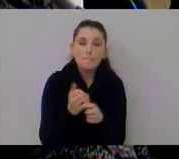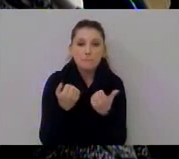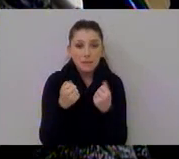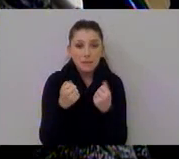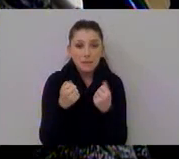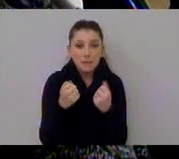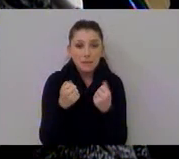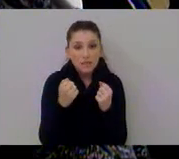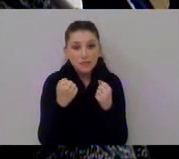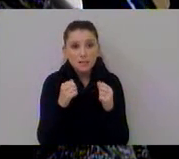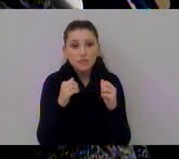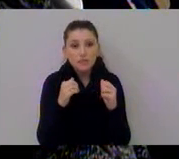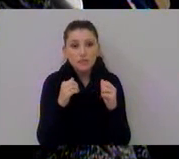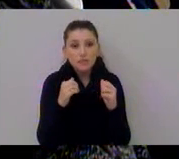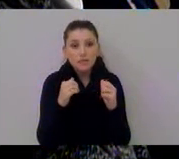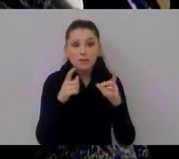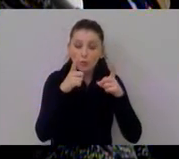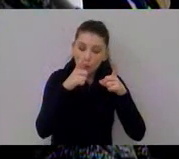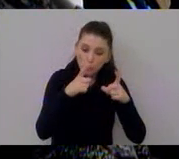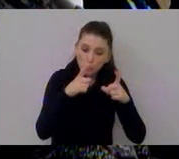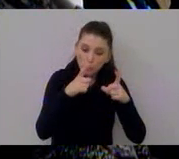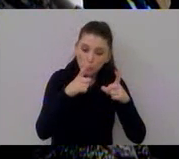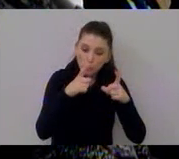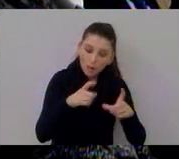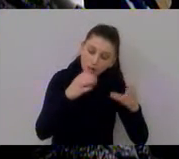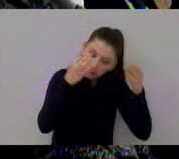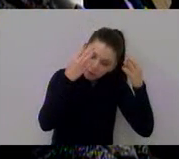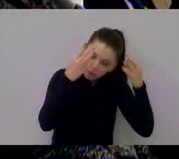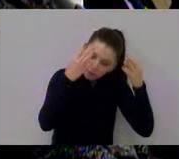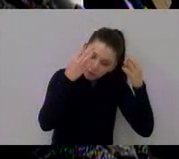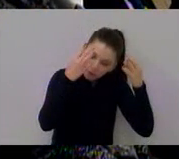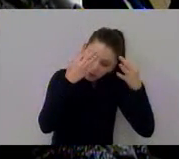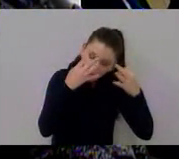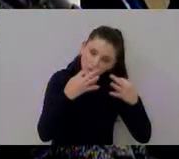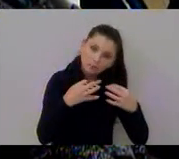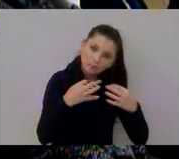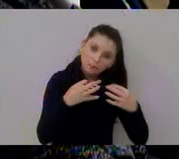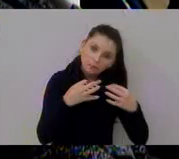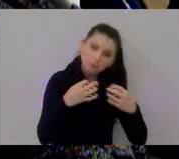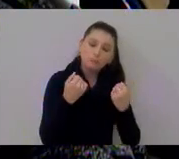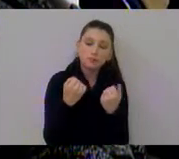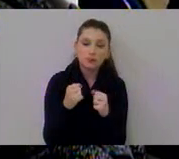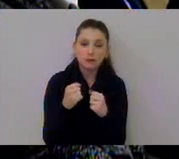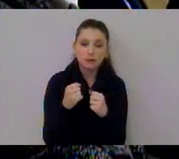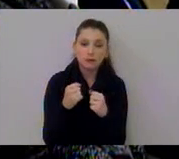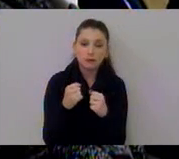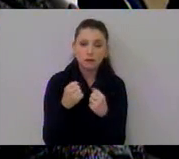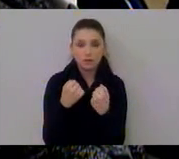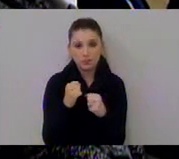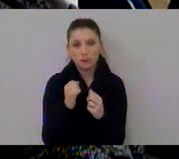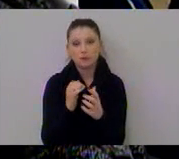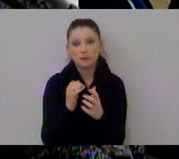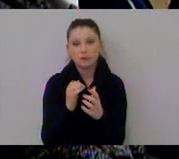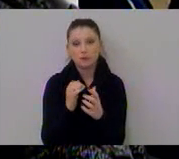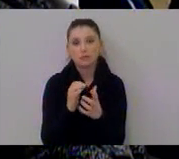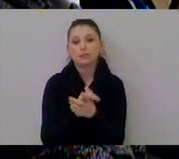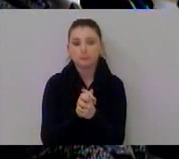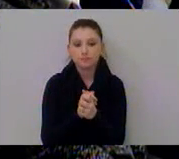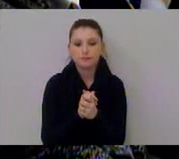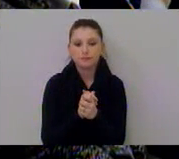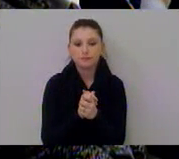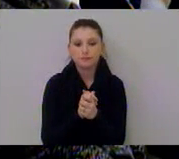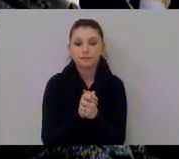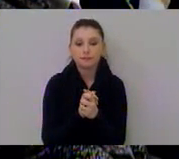nossas crianças. E discutir também a questão